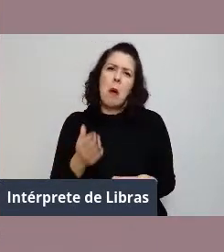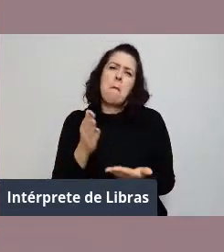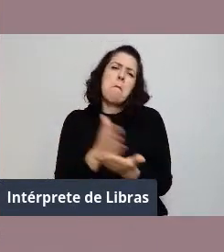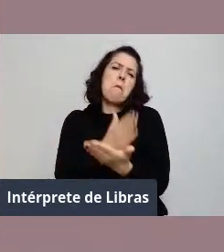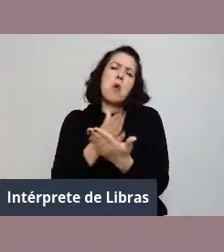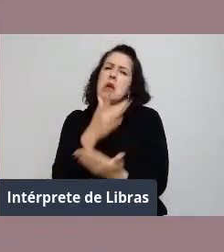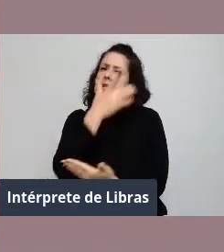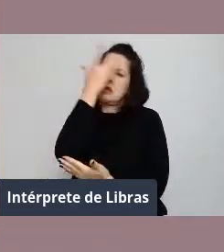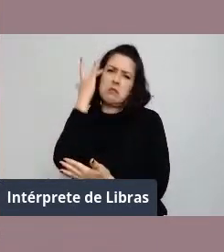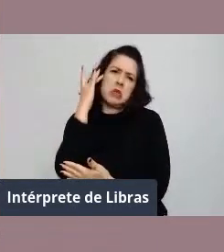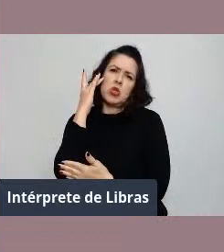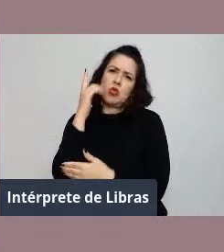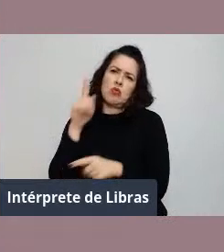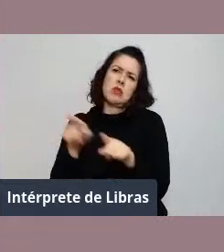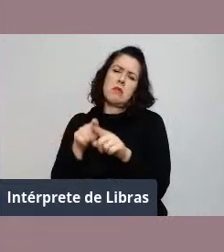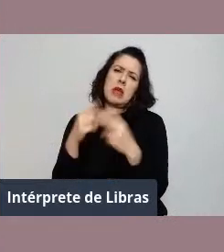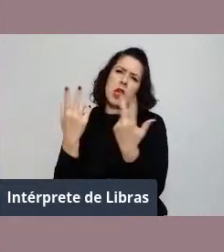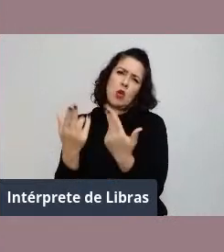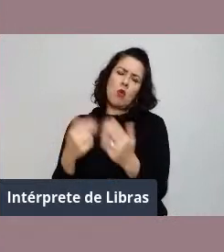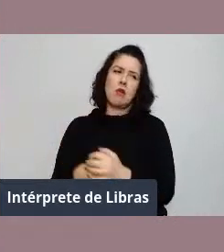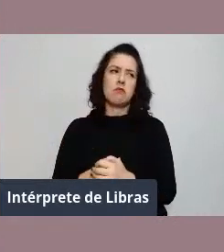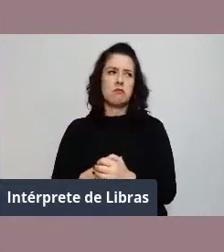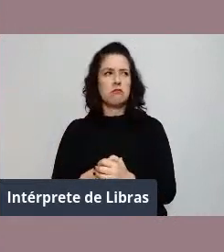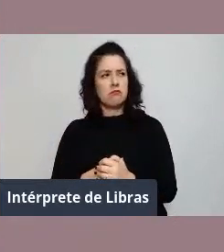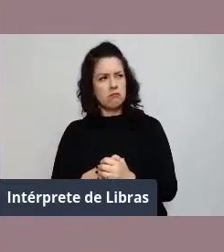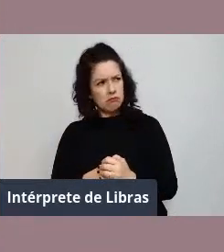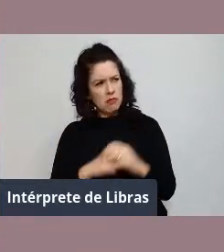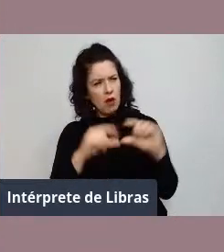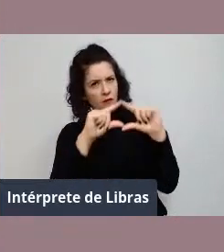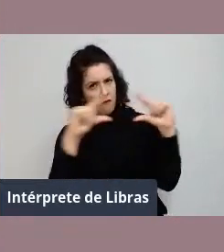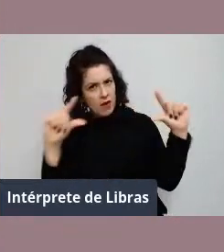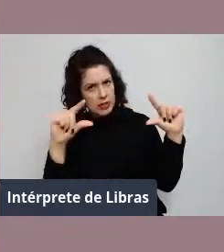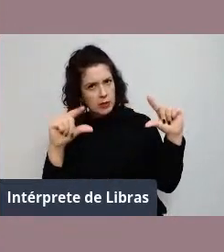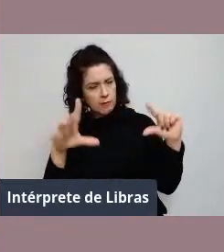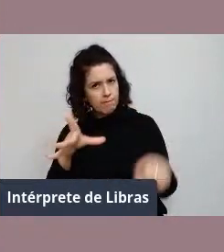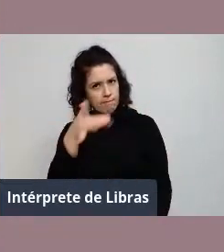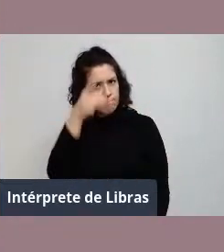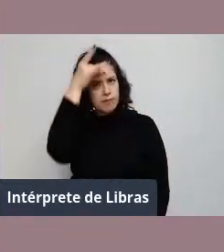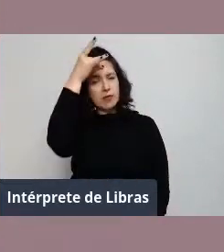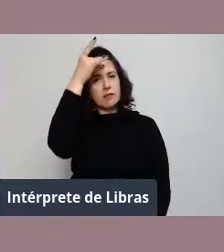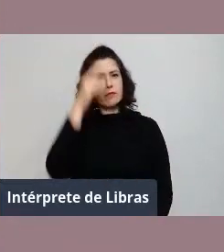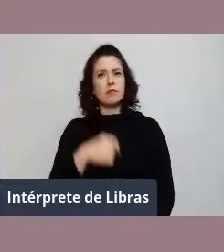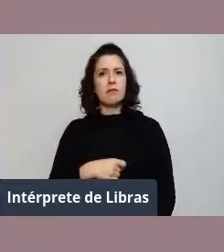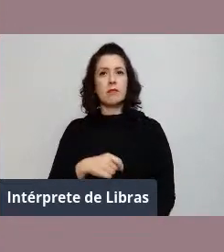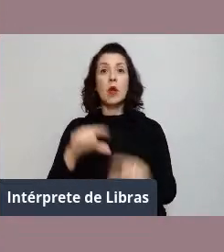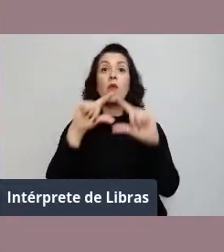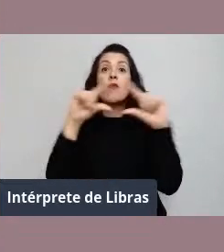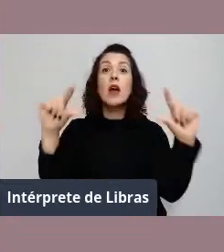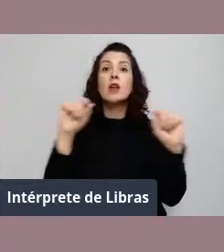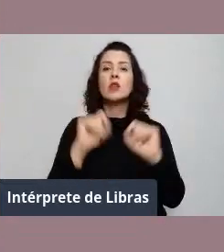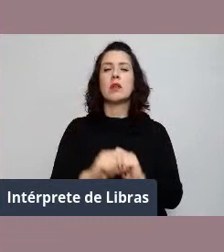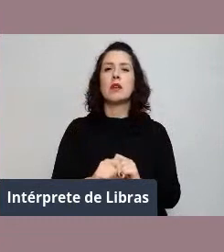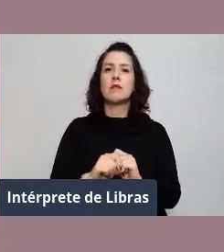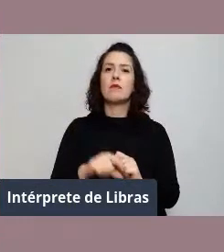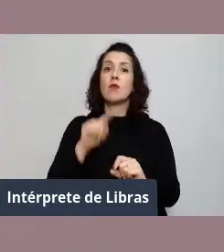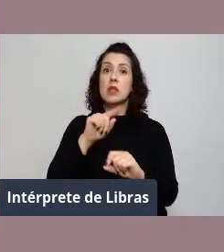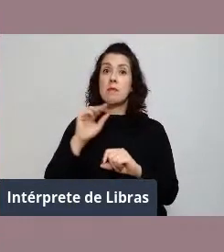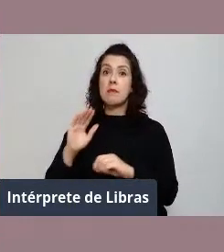dignidade, garantiu. Guardei uma frase, literal. Você me ajudou a enfrentar a